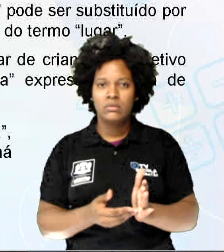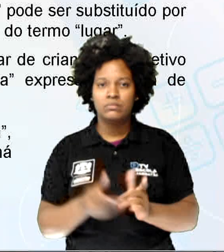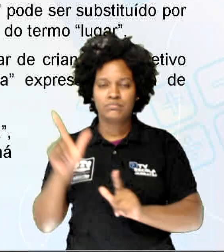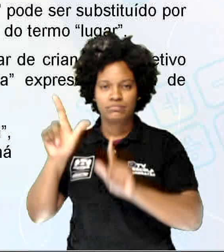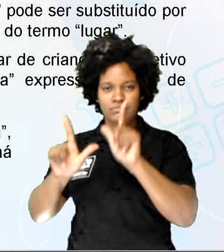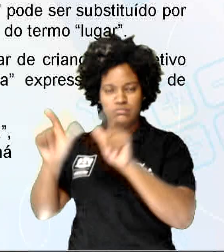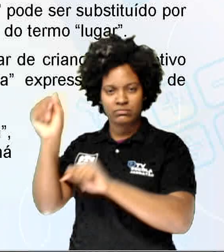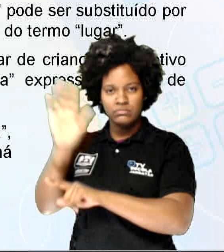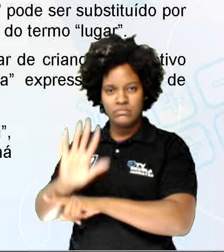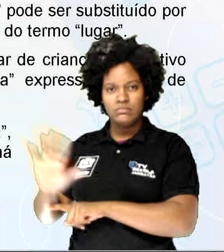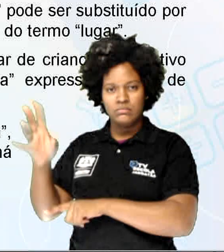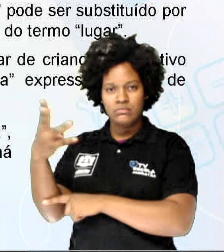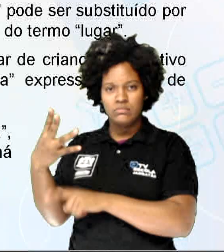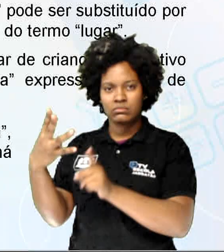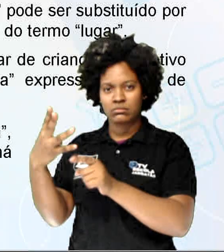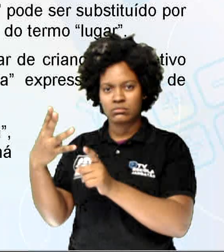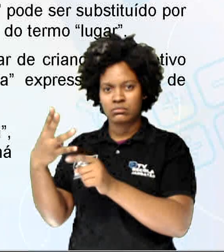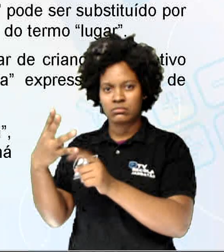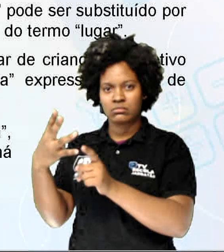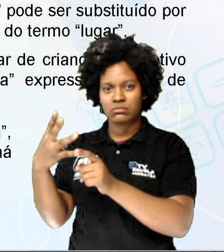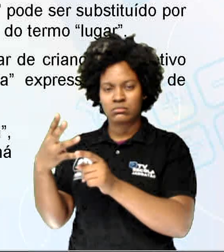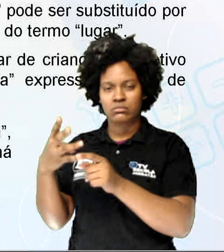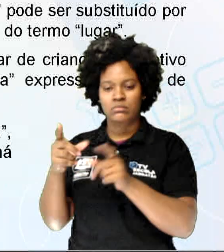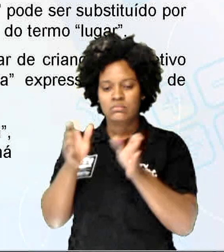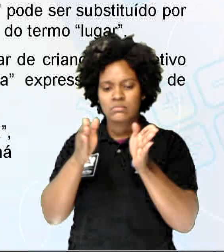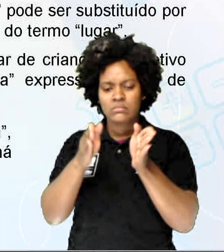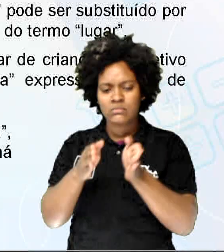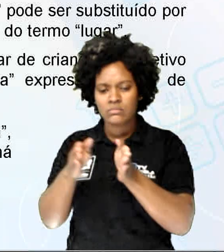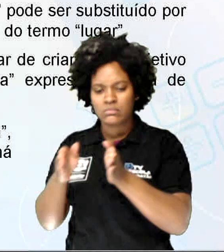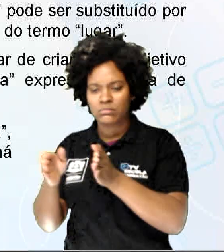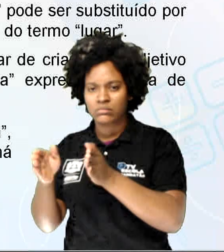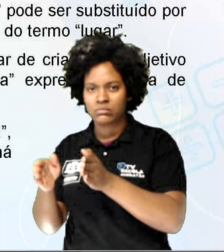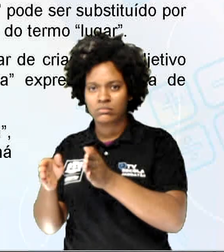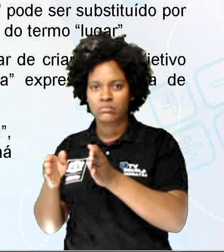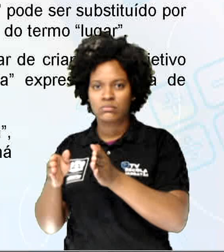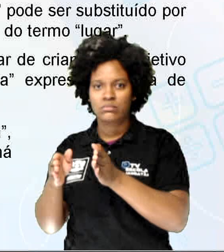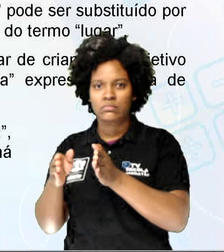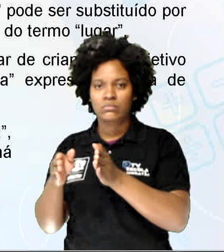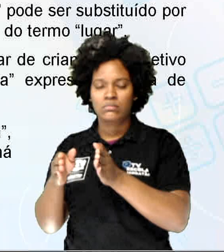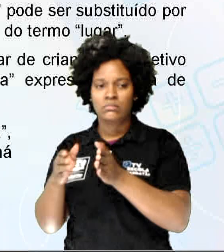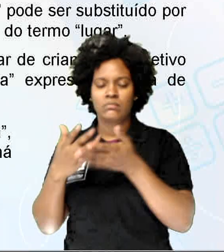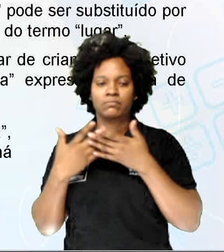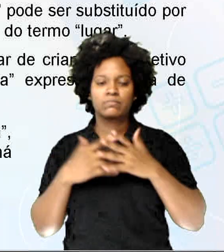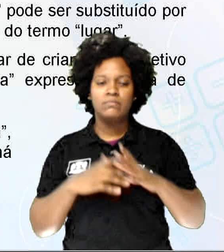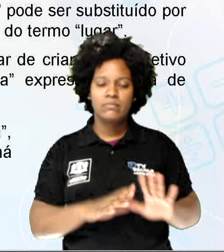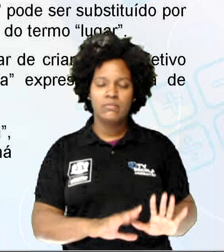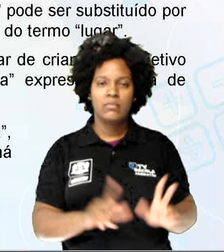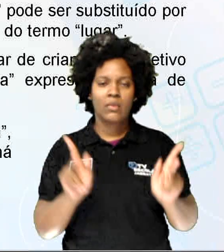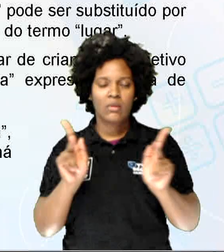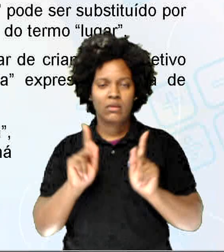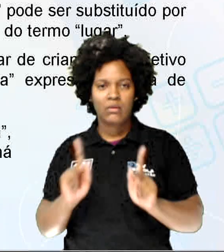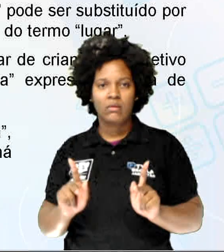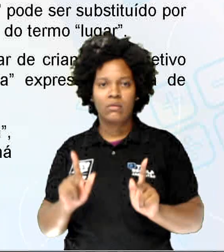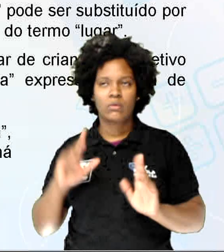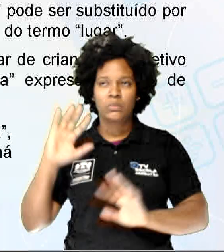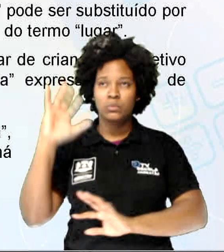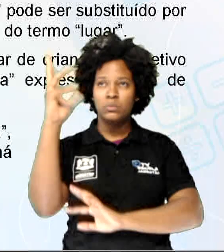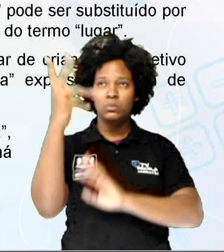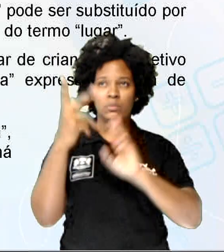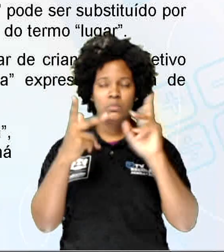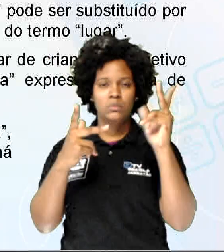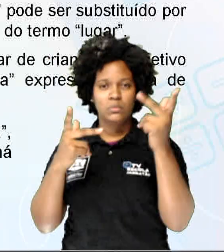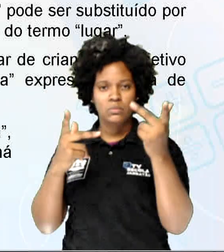telinha já de vocês o item 4. Dos versos "e deixe em paz" e "as árvores da